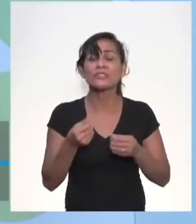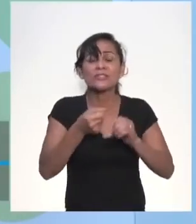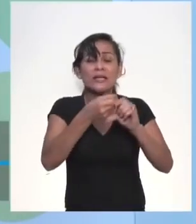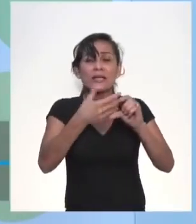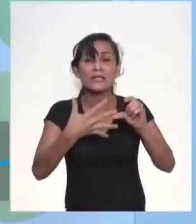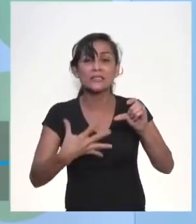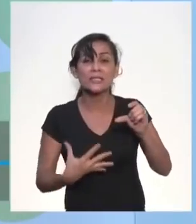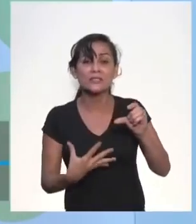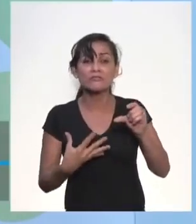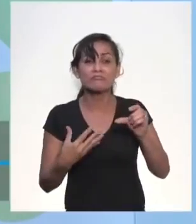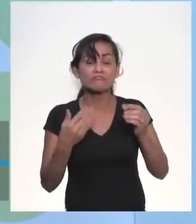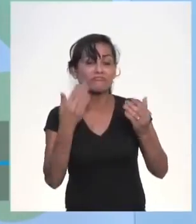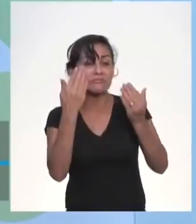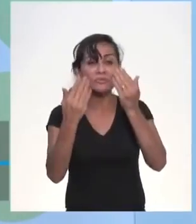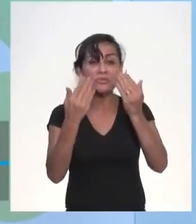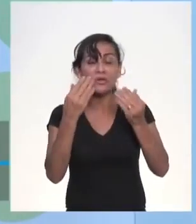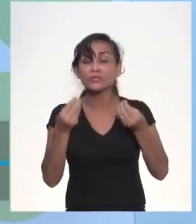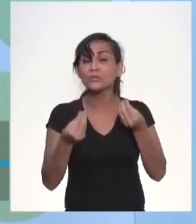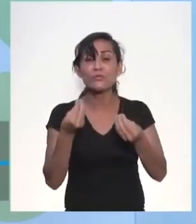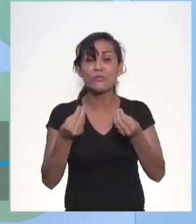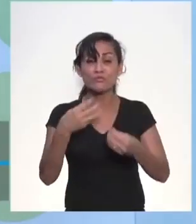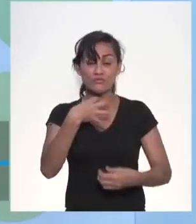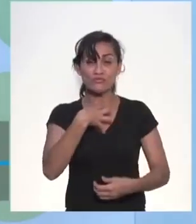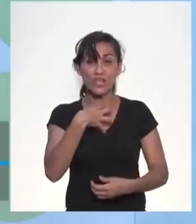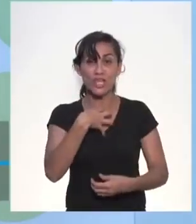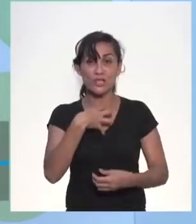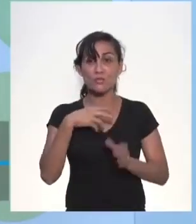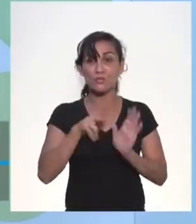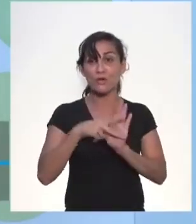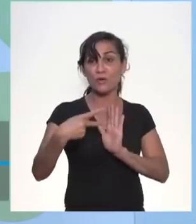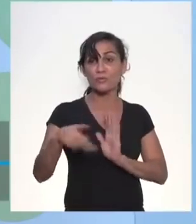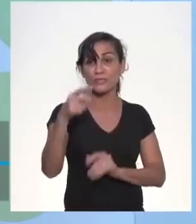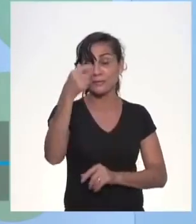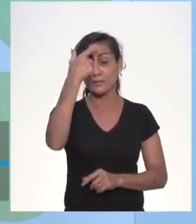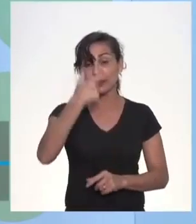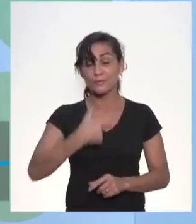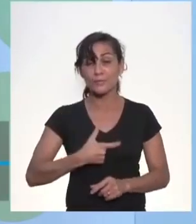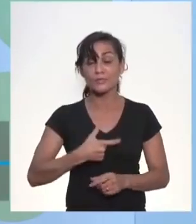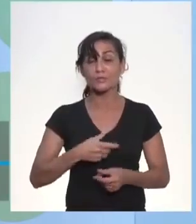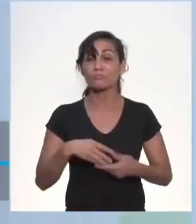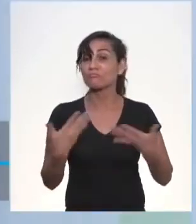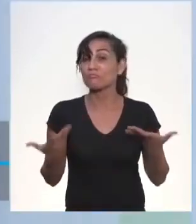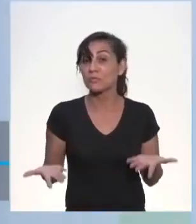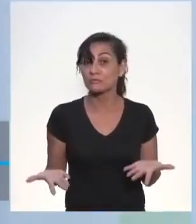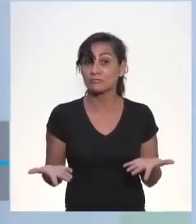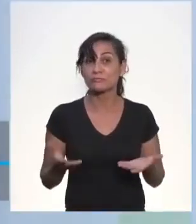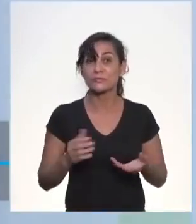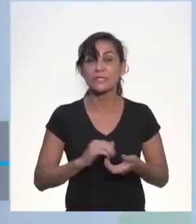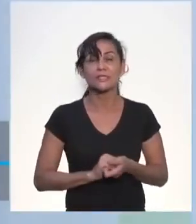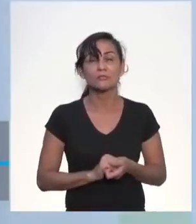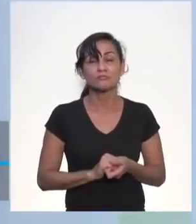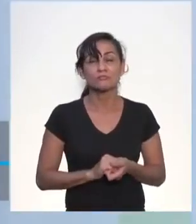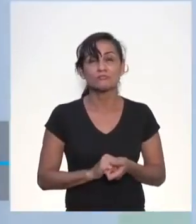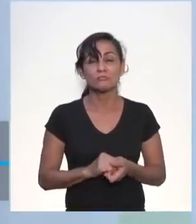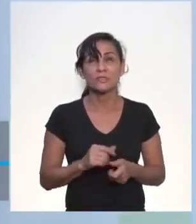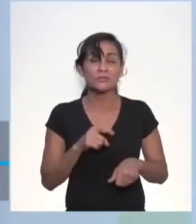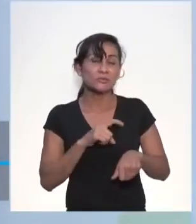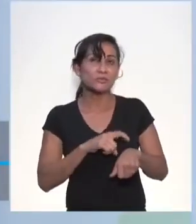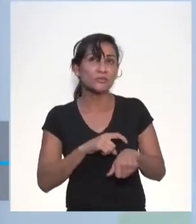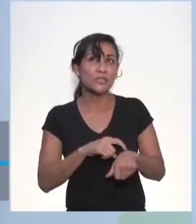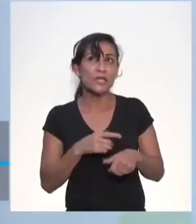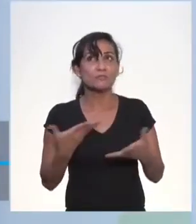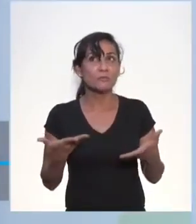característica aí psicológica a gente podia atrelar a uma pessoa do nosso tempo? Olha, para o nosso tempo, uma pessoa